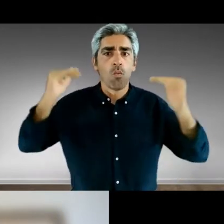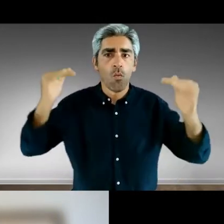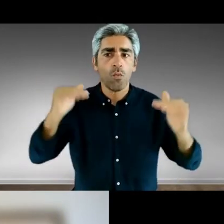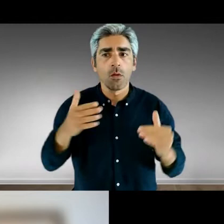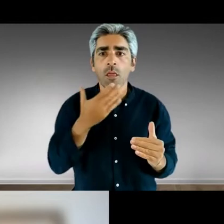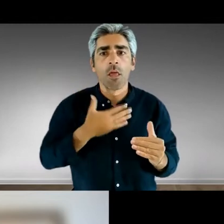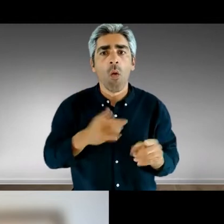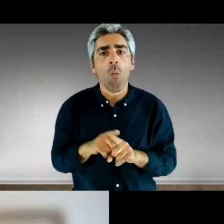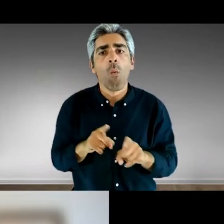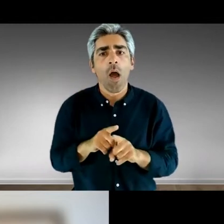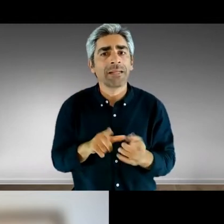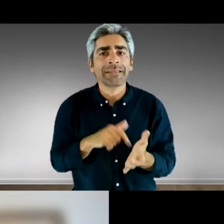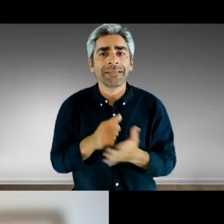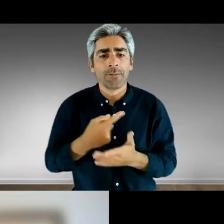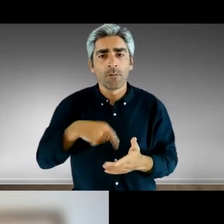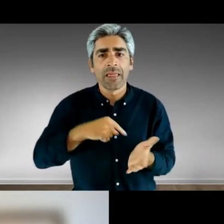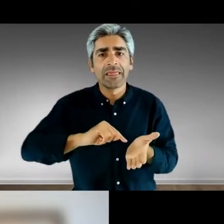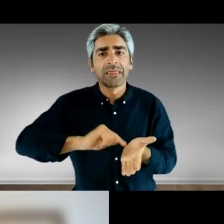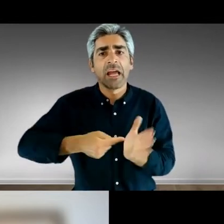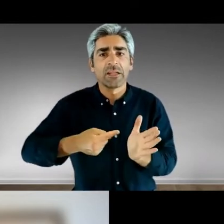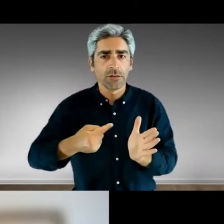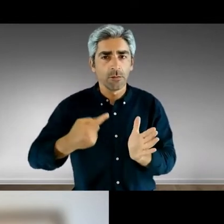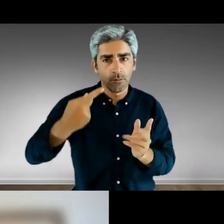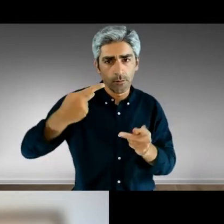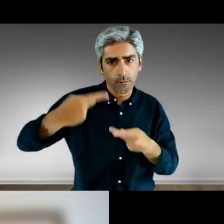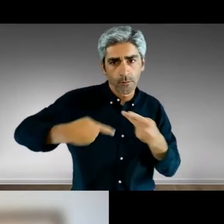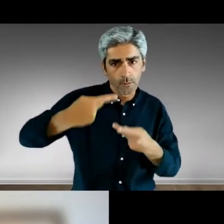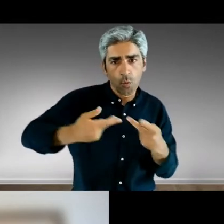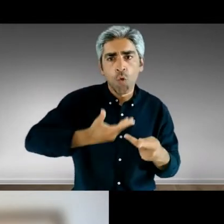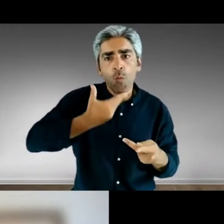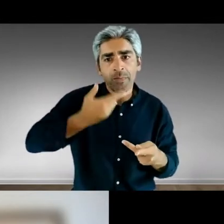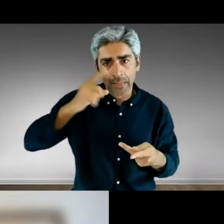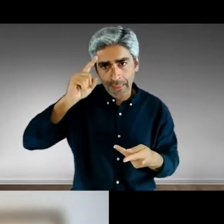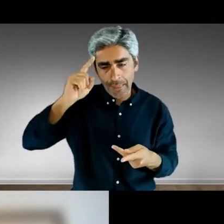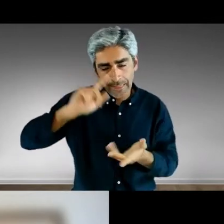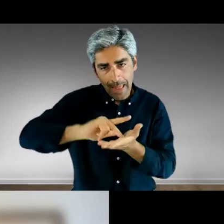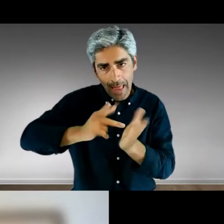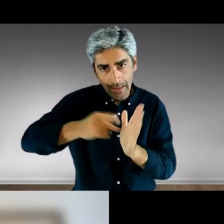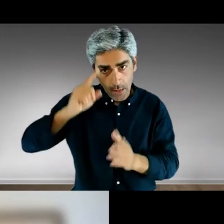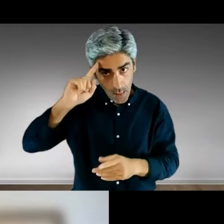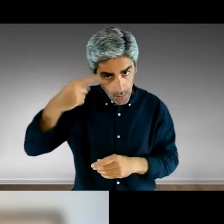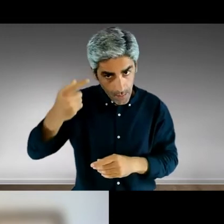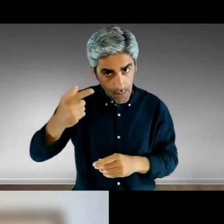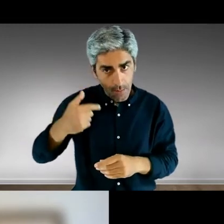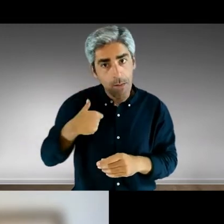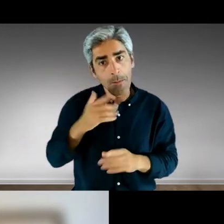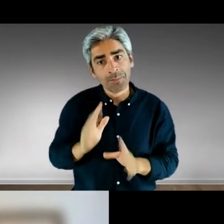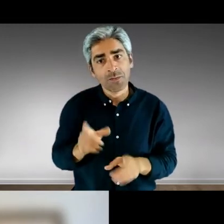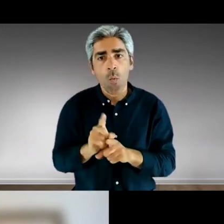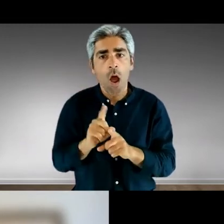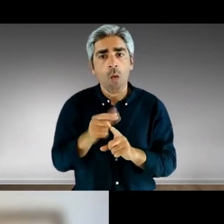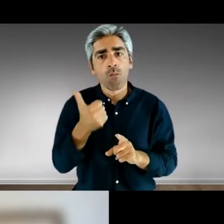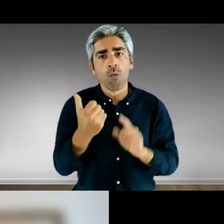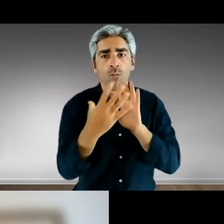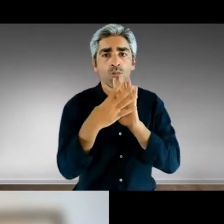prova. Estamos a ser postos à prova em questões de competências técnicas, portanto, nós temos de ser uma inspiração para os outros. E muitas